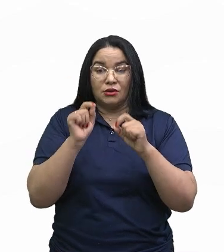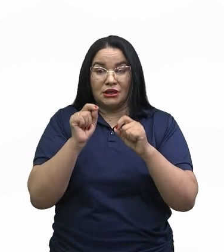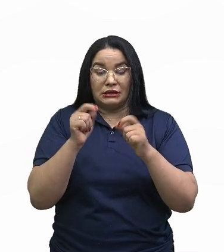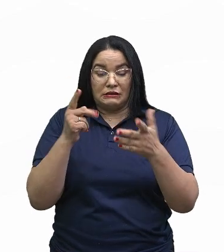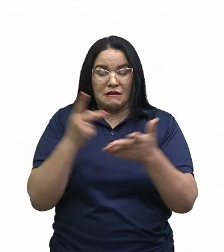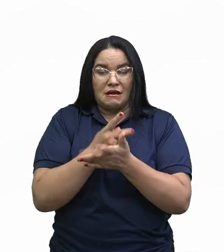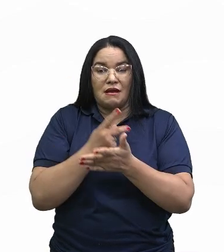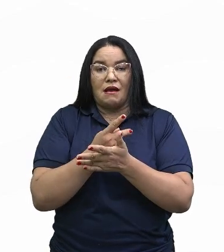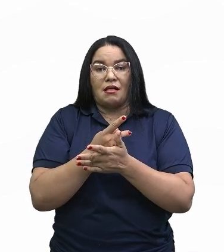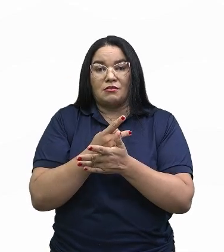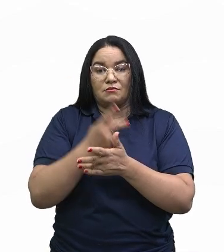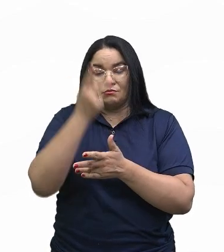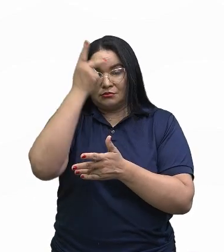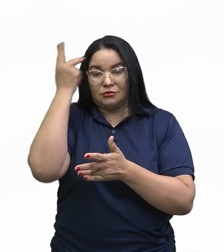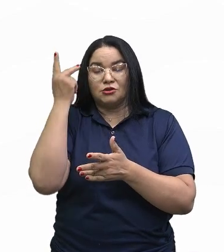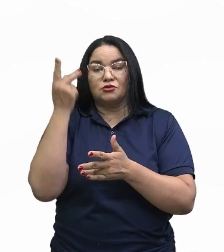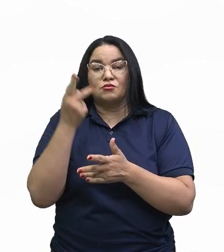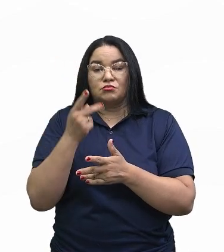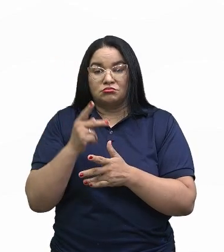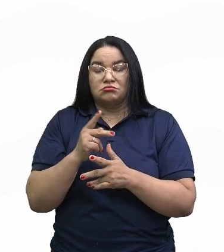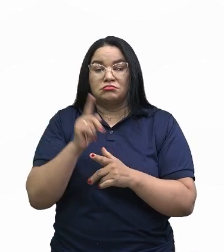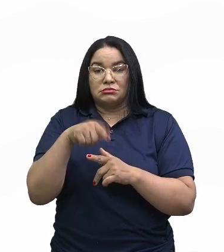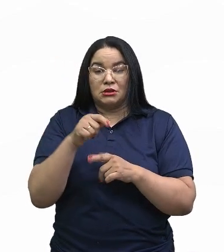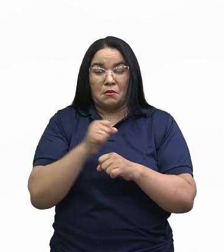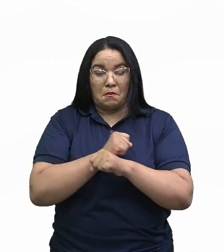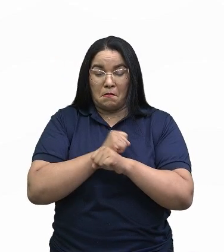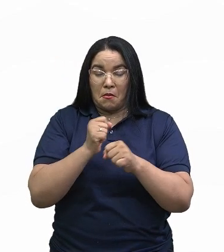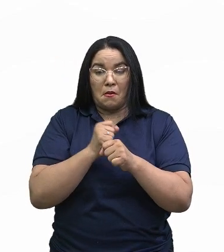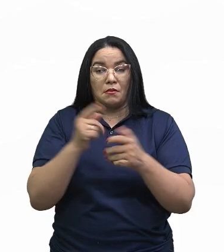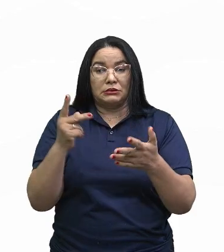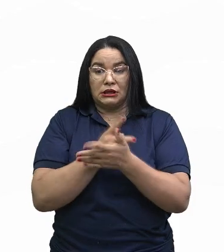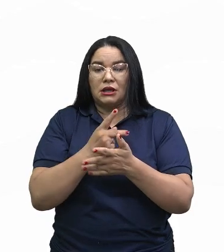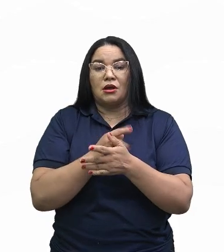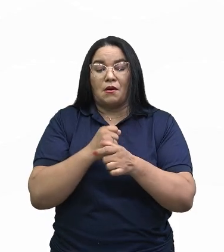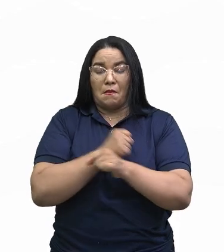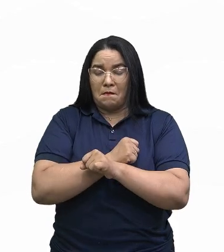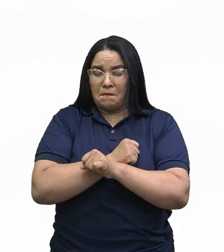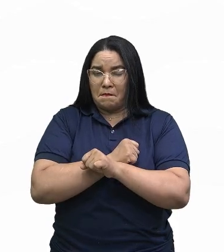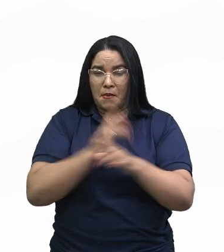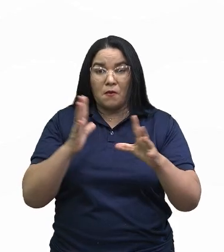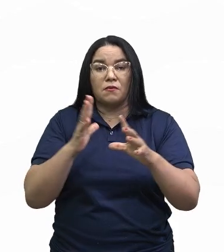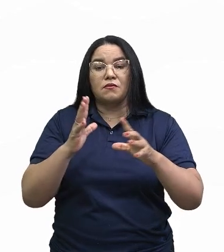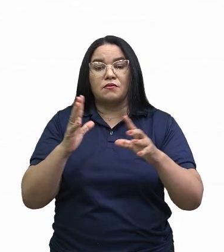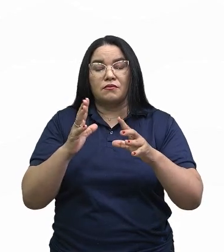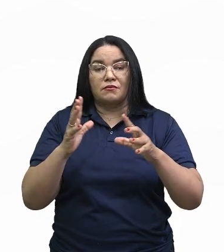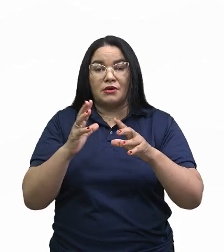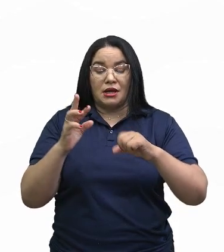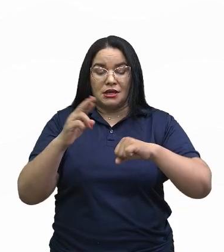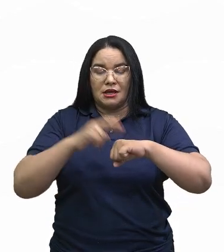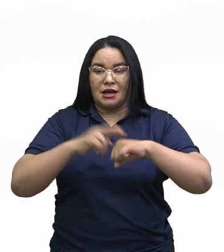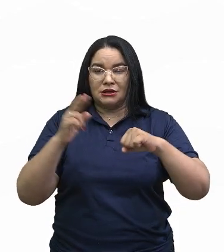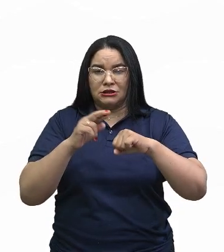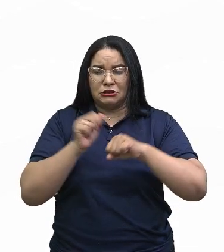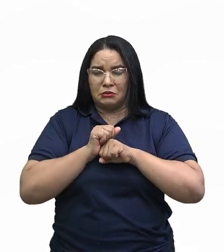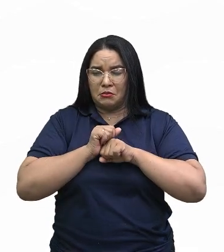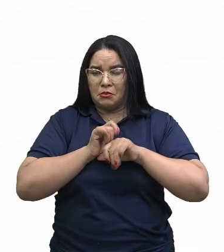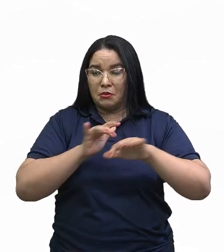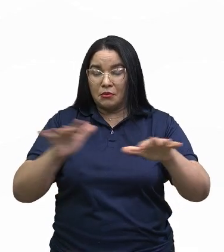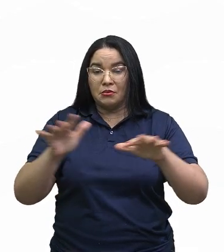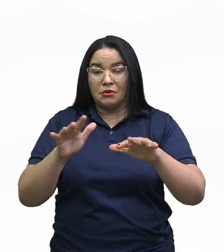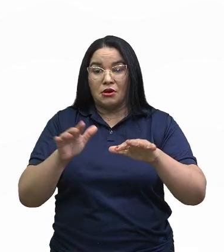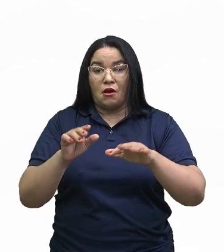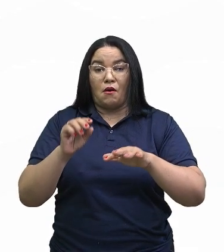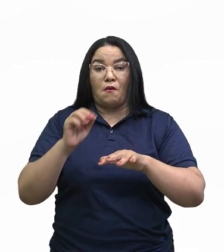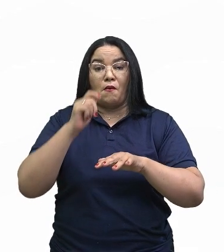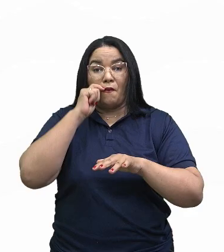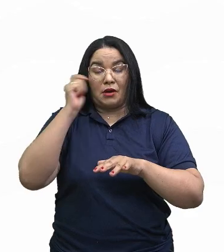erro humano que ocasionou a explosão. A radiação liberada se espalhou pela Ucrânia e